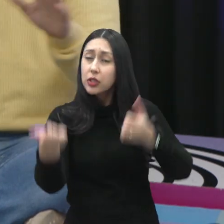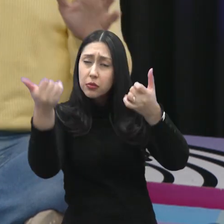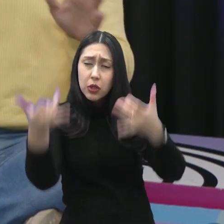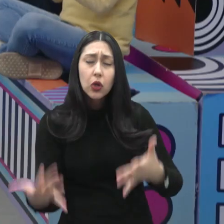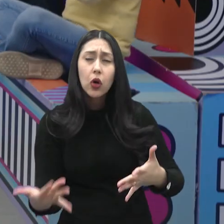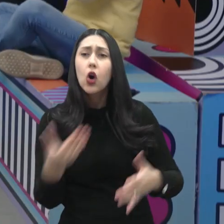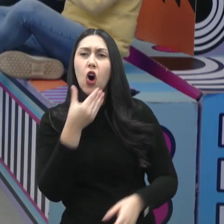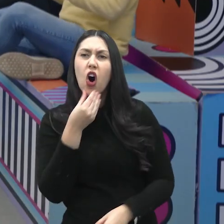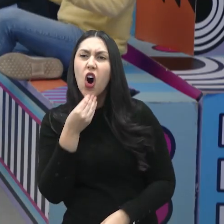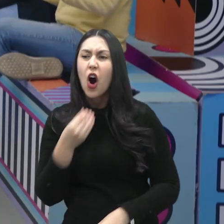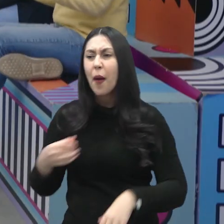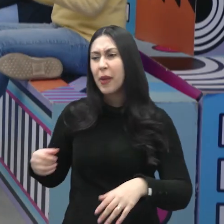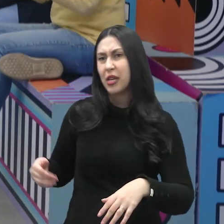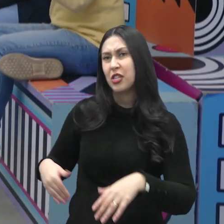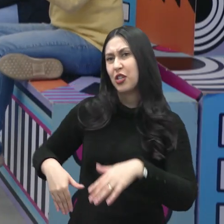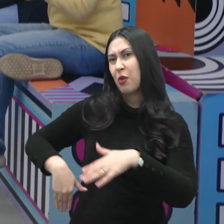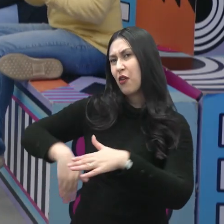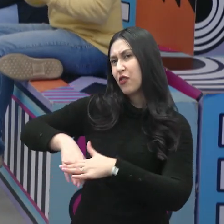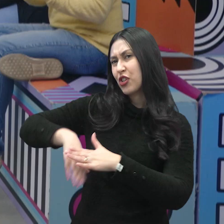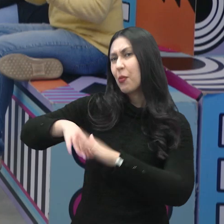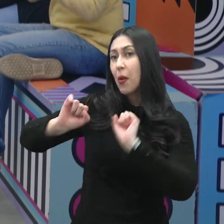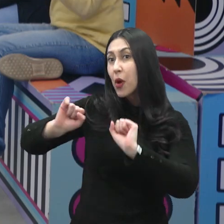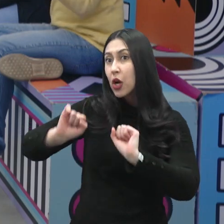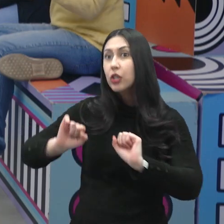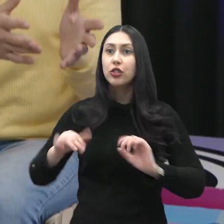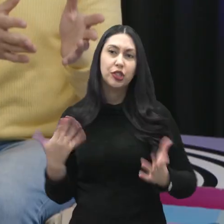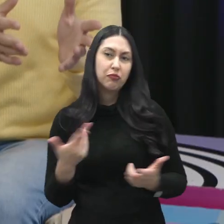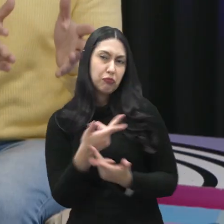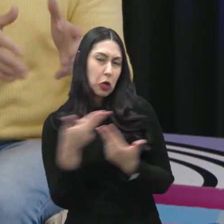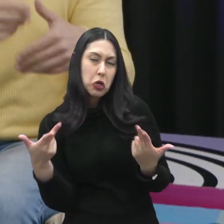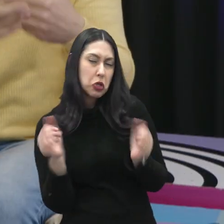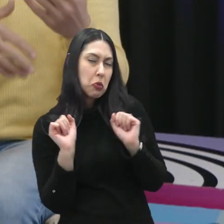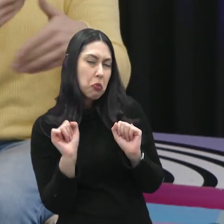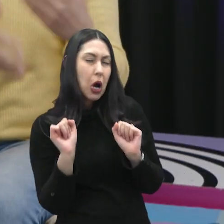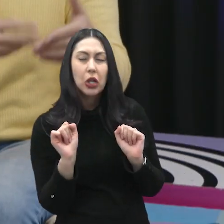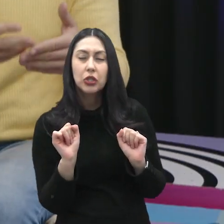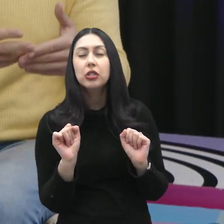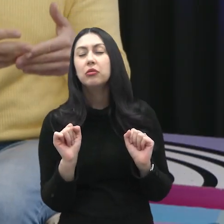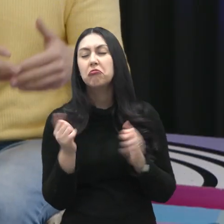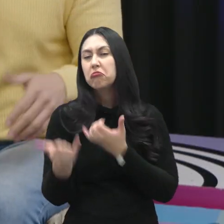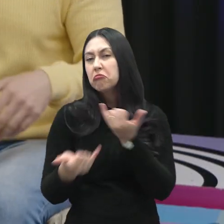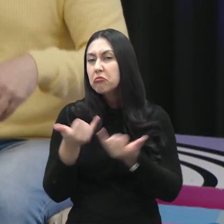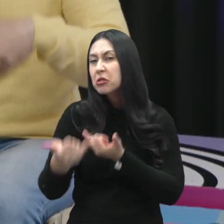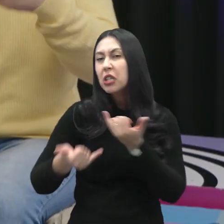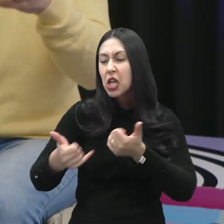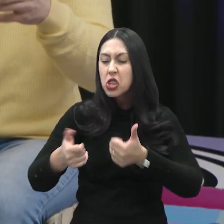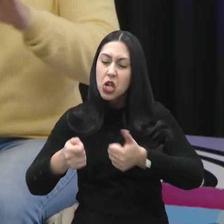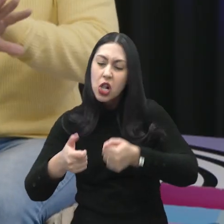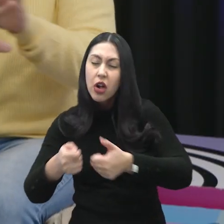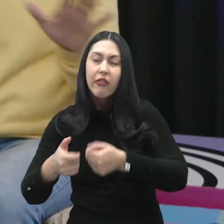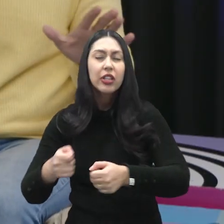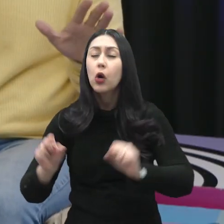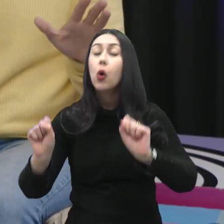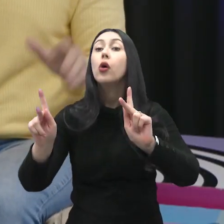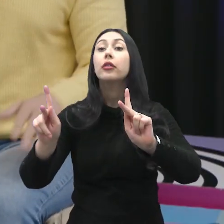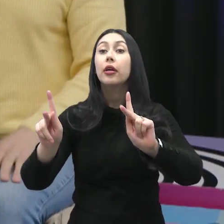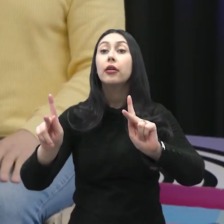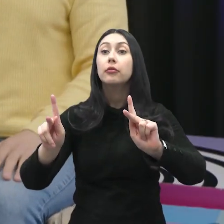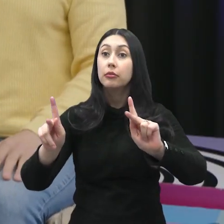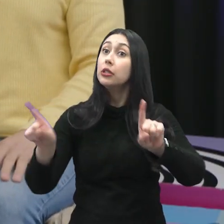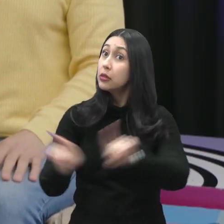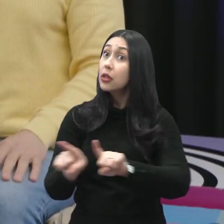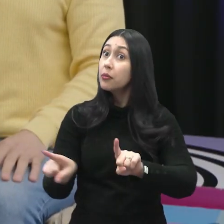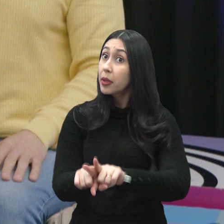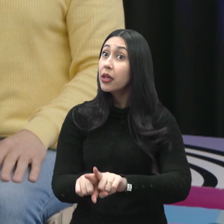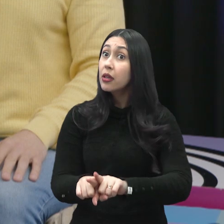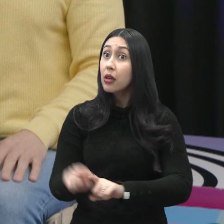pontuou. O rapaz grande jogar bola, tudo bem. A pessoa adulta jogar qualquer tipo de, né, fazer qualquer tipo de brincadeira, jogar videogame, seja lá o que for, tá tudo certo.